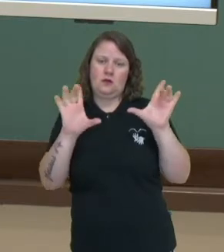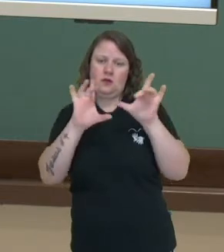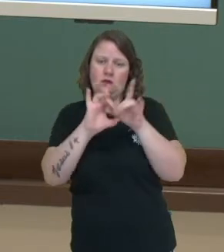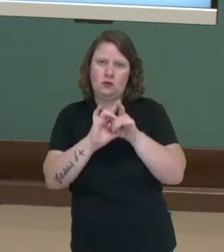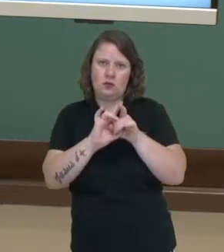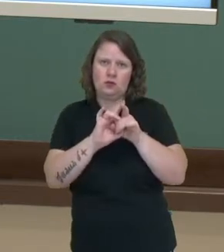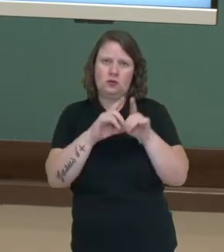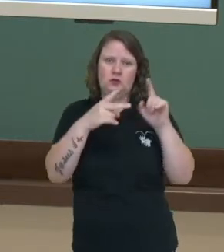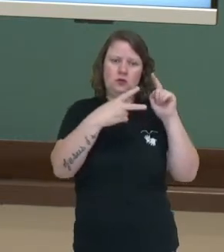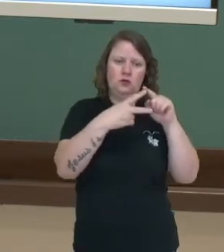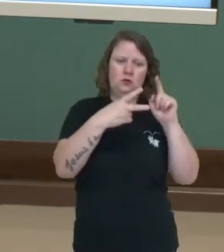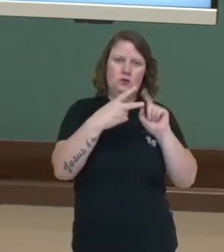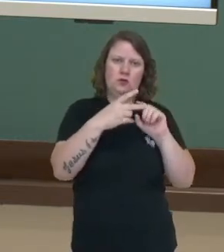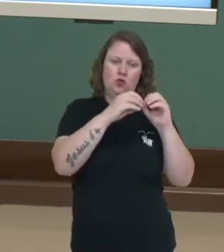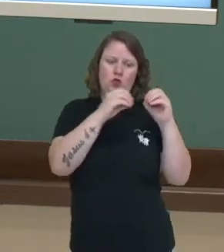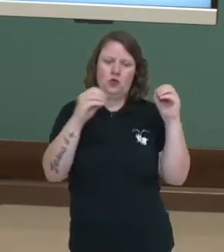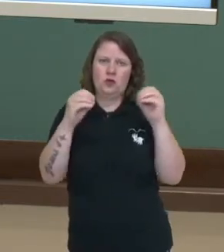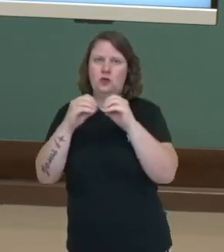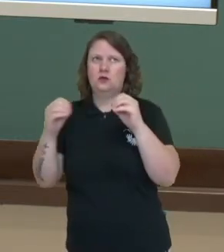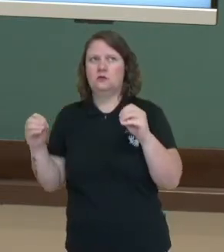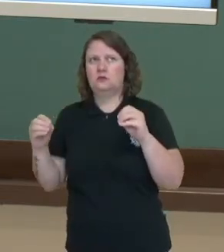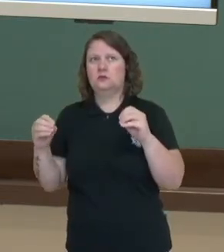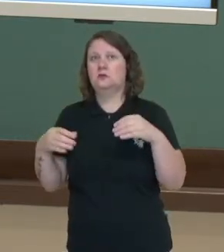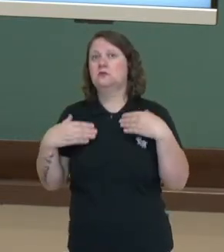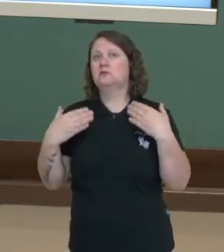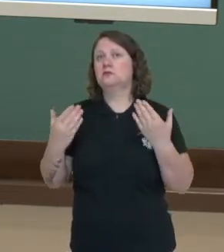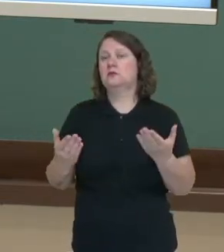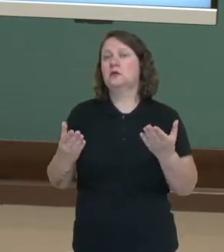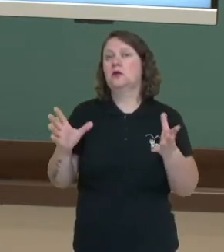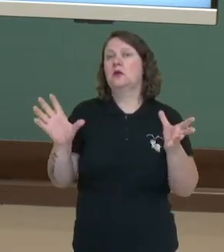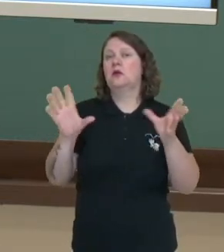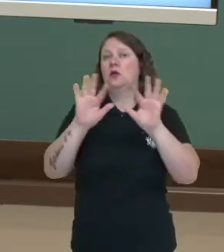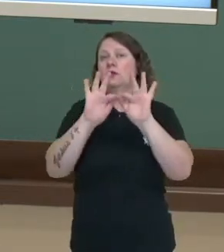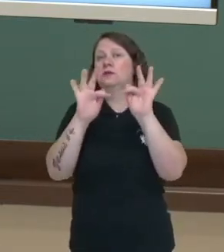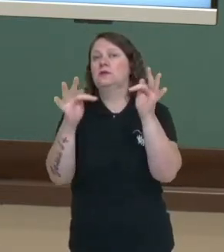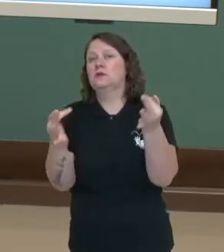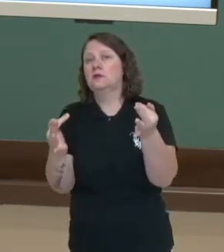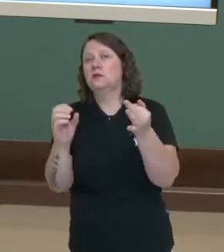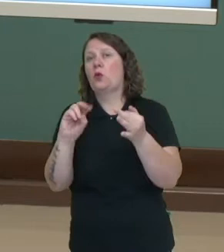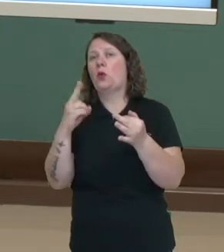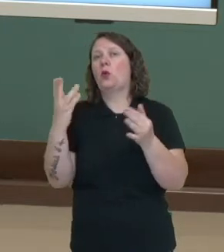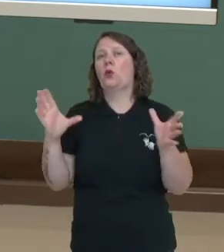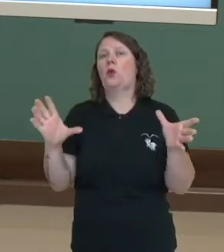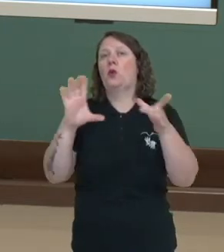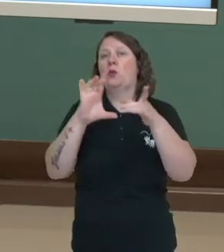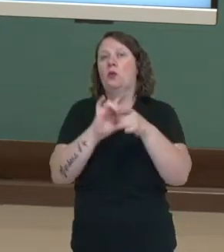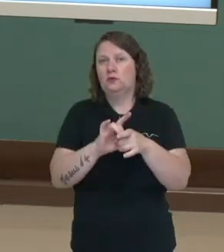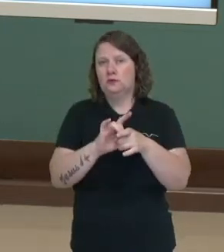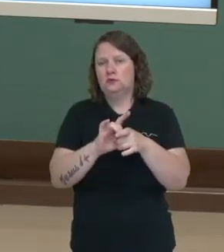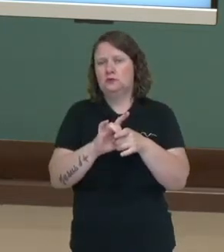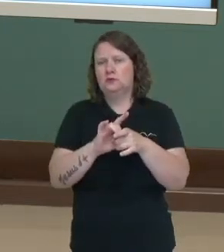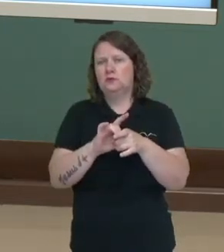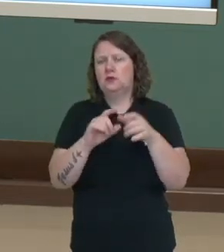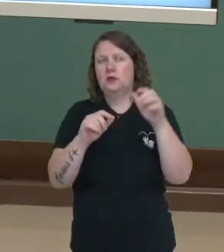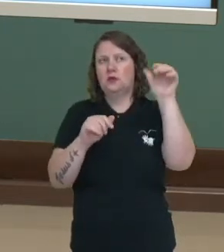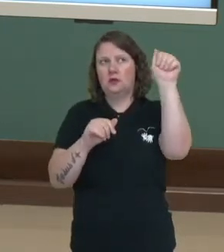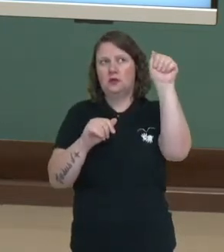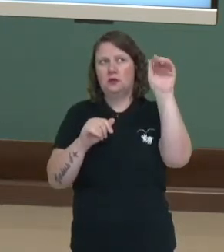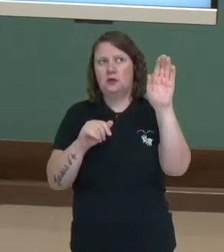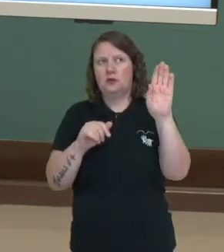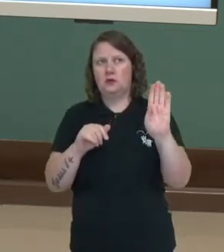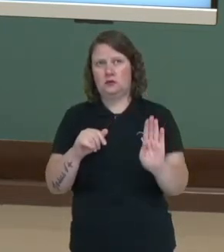duas orações. E aí, esse período é simples ou é composto? Lembrando que orações nós